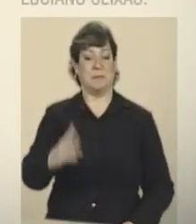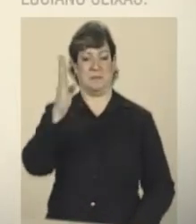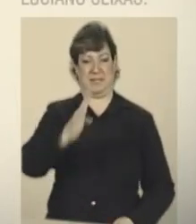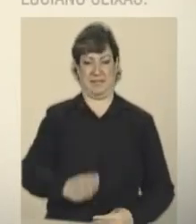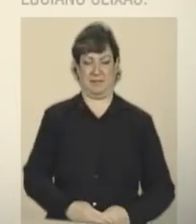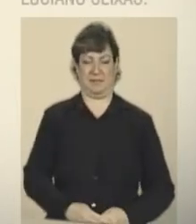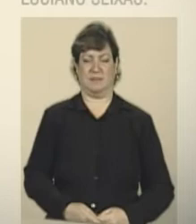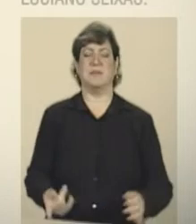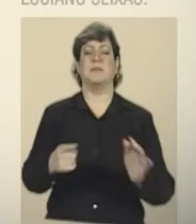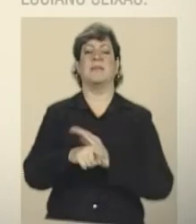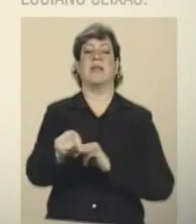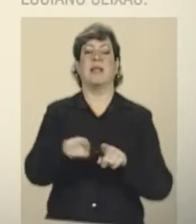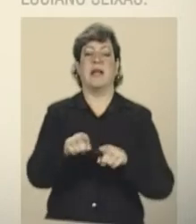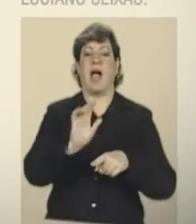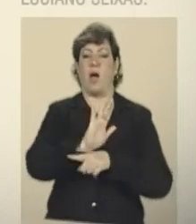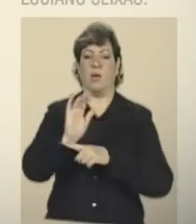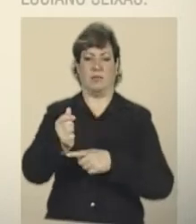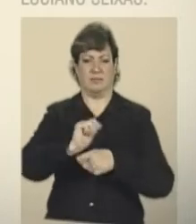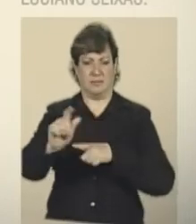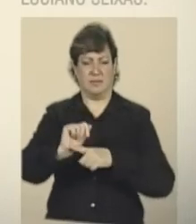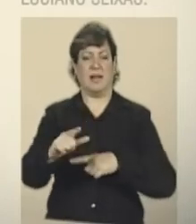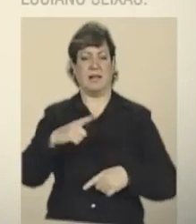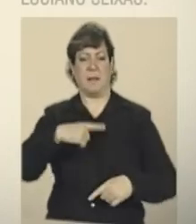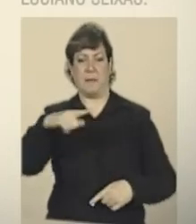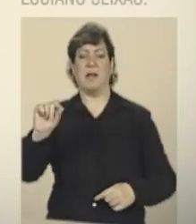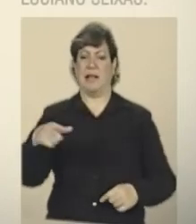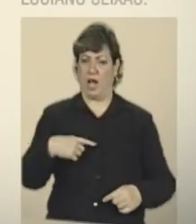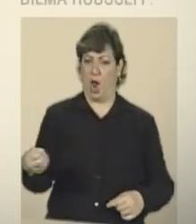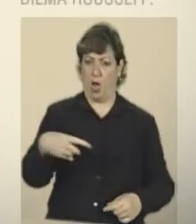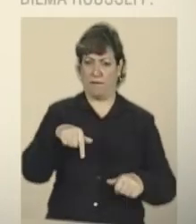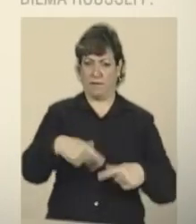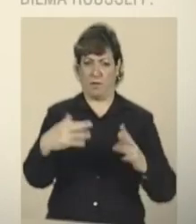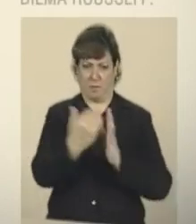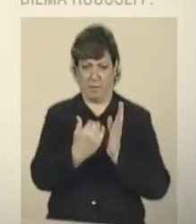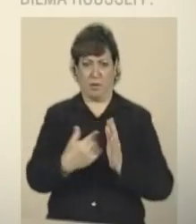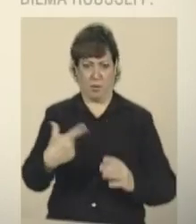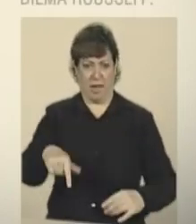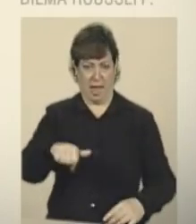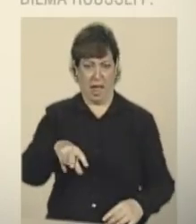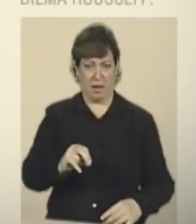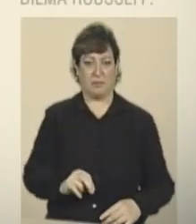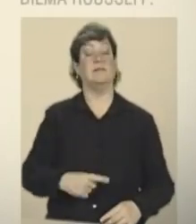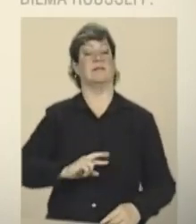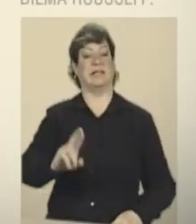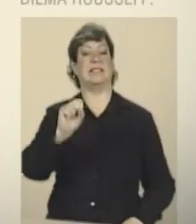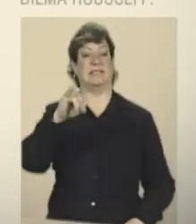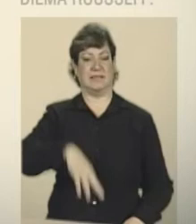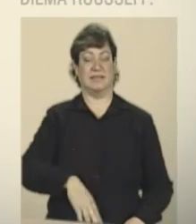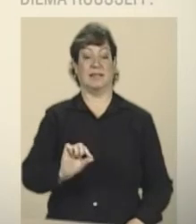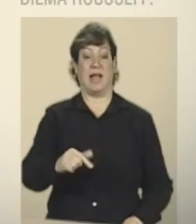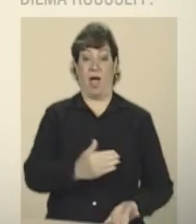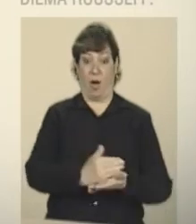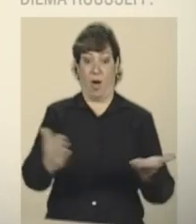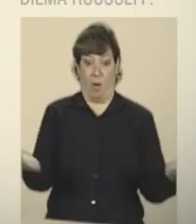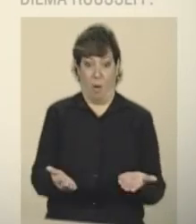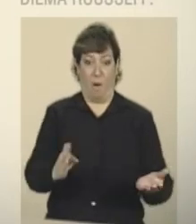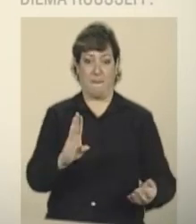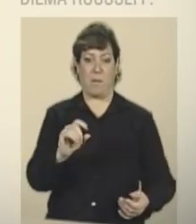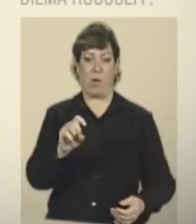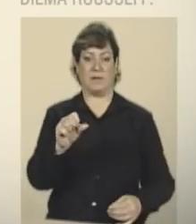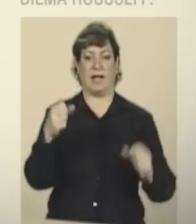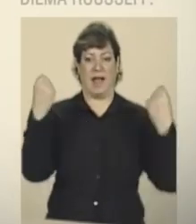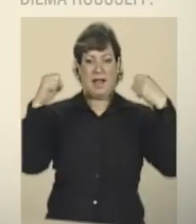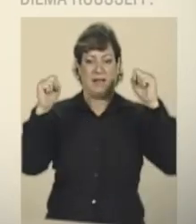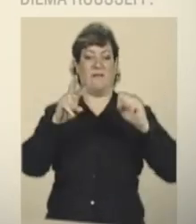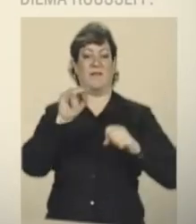Brasil além de beneficiar mais atletas têm mais novidades no programa para este ano a tô esse Luciano A partir de agora o bolsa atleta